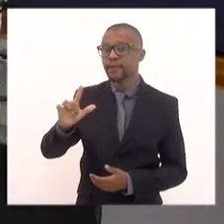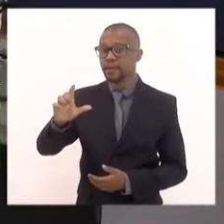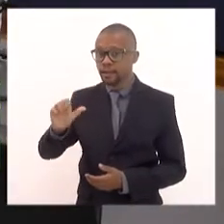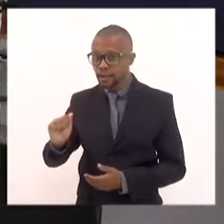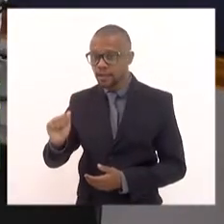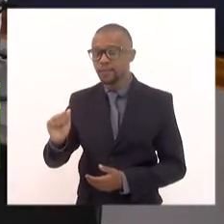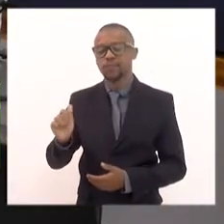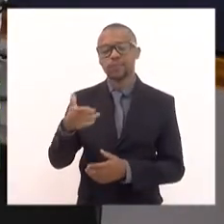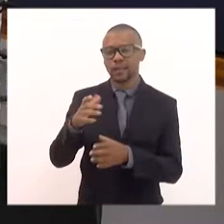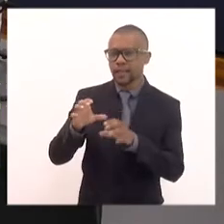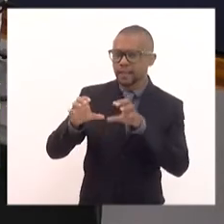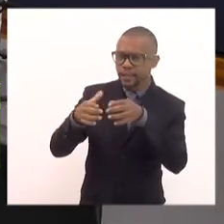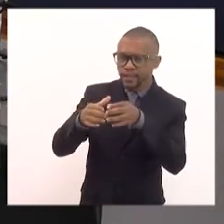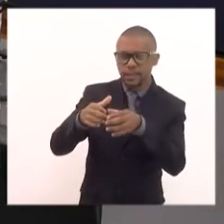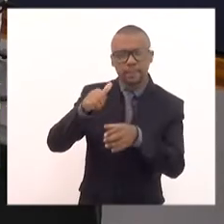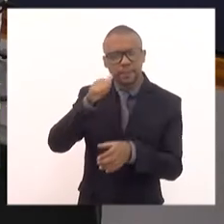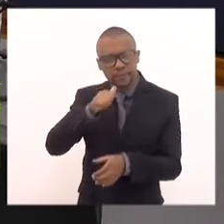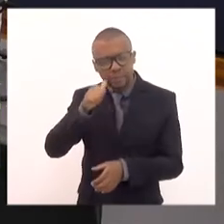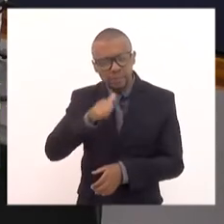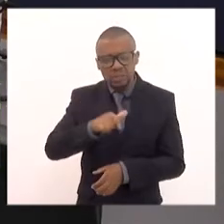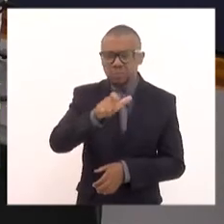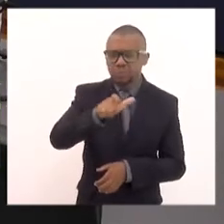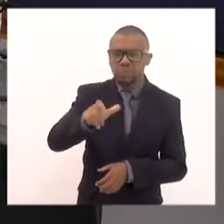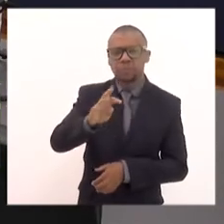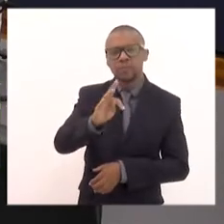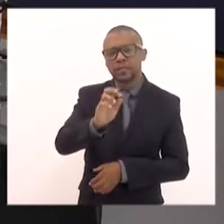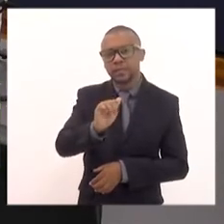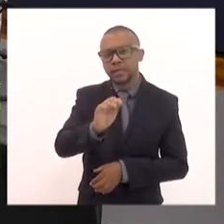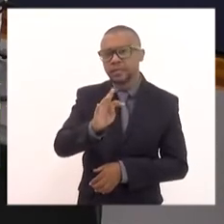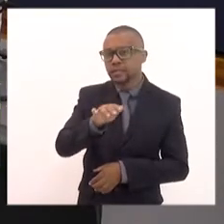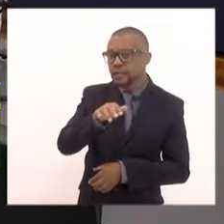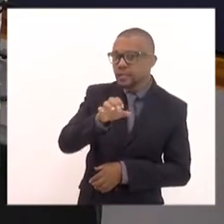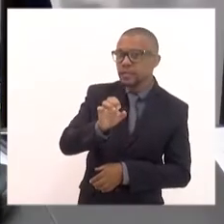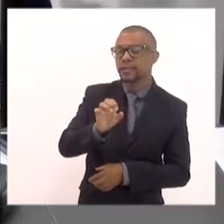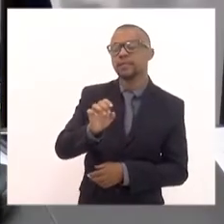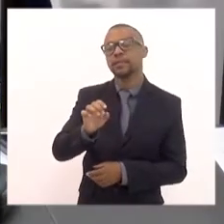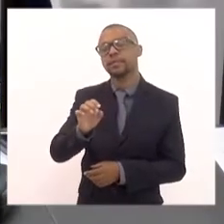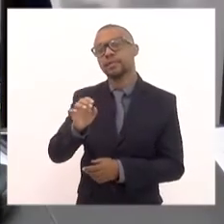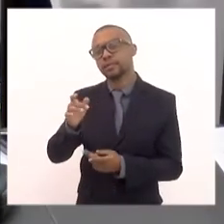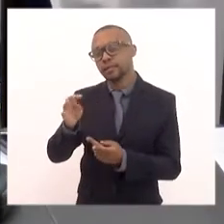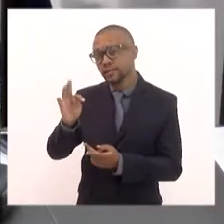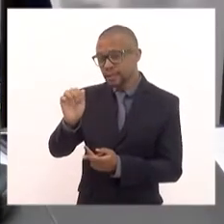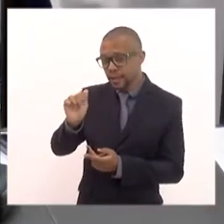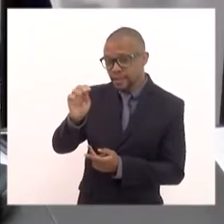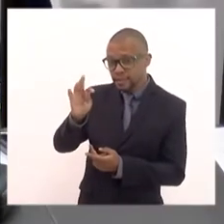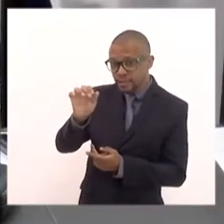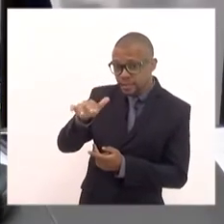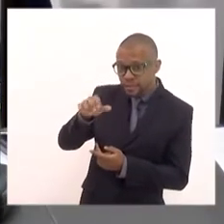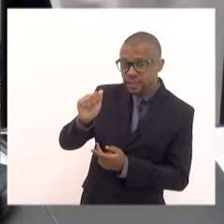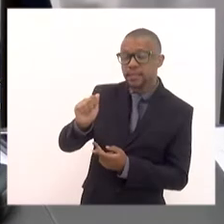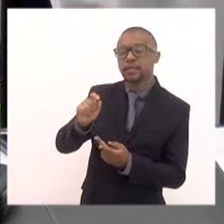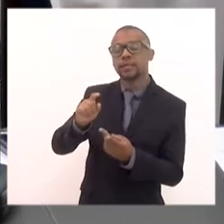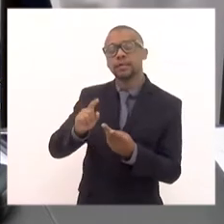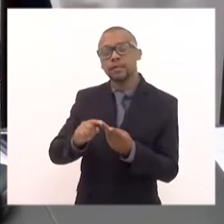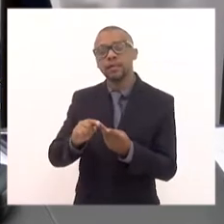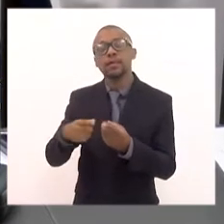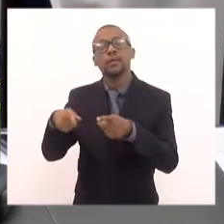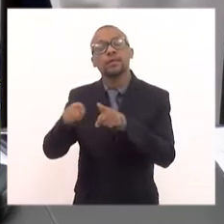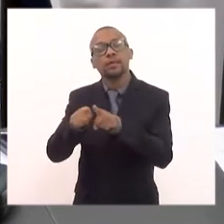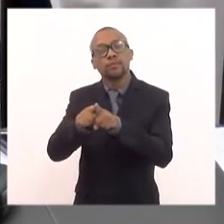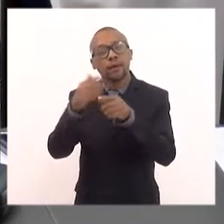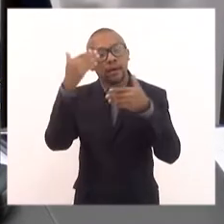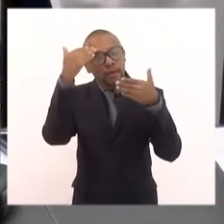a Tatiane, a Tatiana e o Gustavo, não é? Agradecendo aqui a presença da AGRIO, e também o Ricardo Albuquerque,